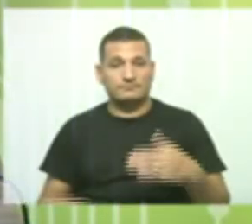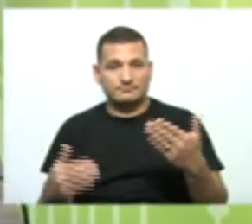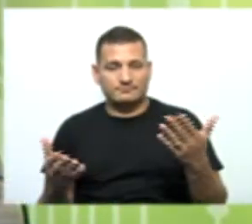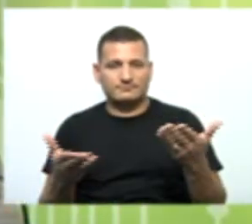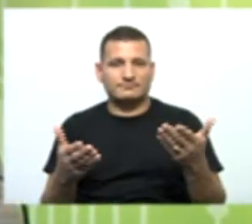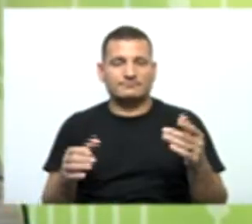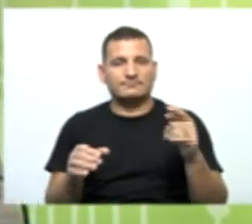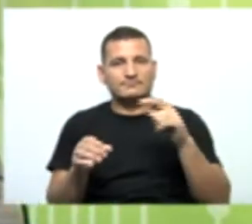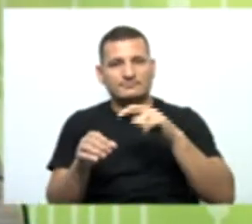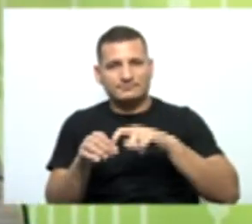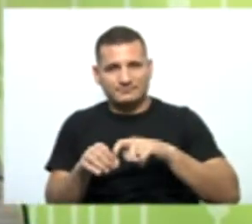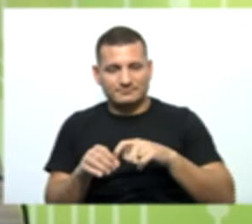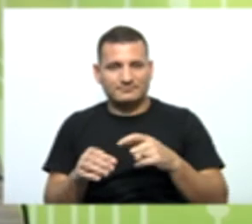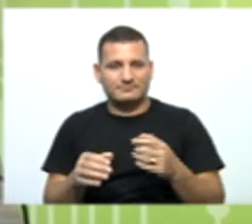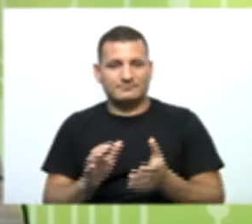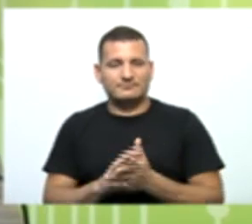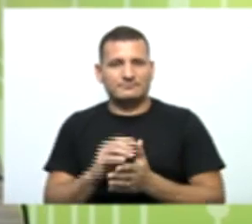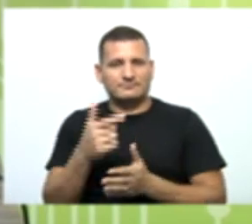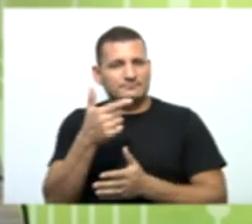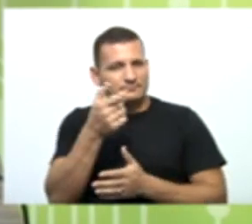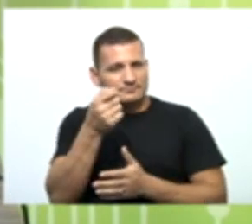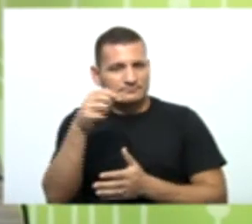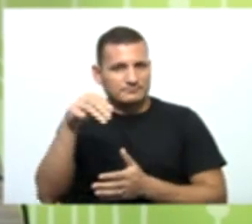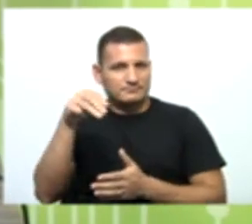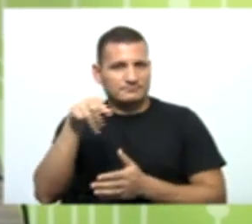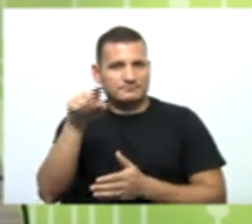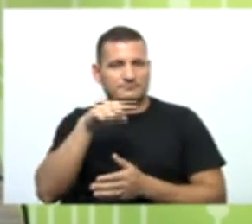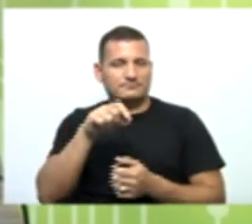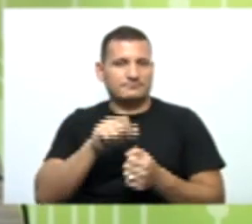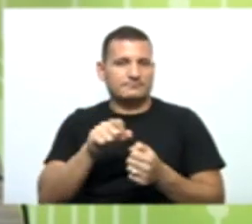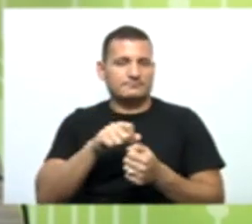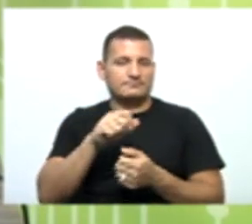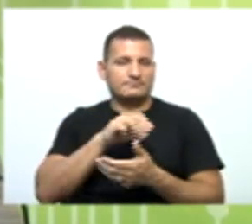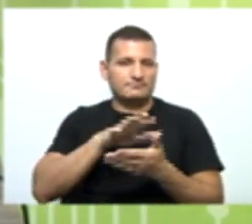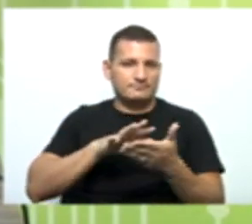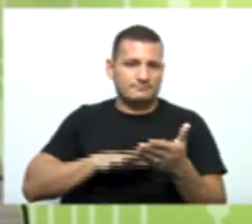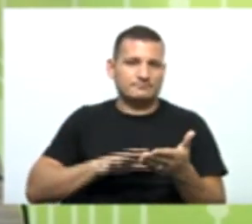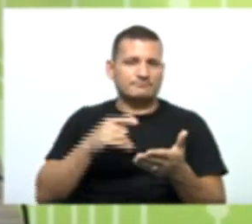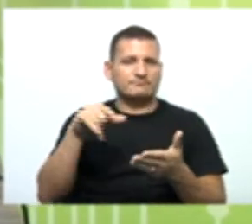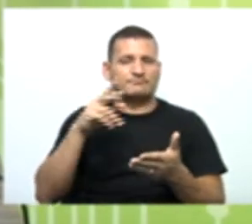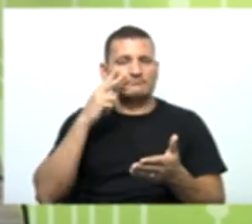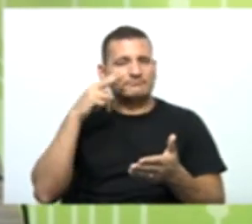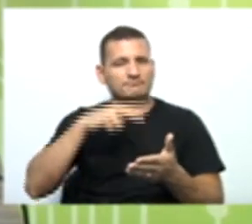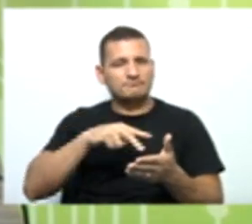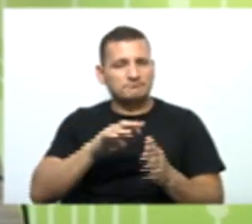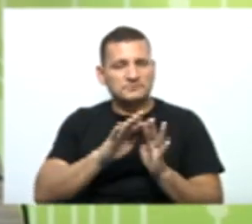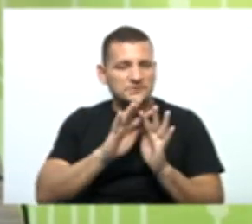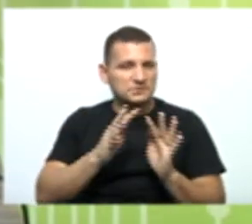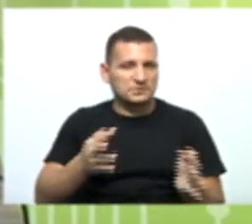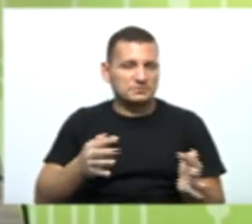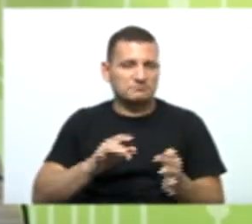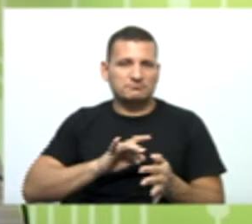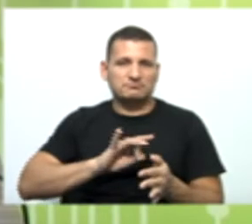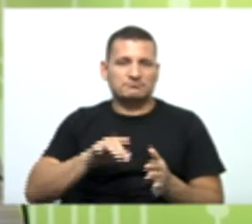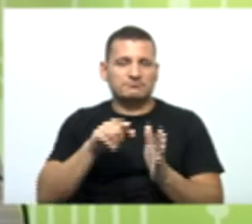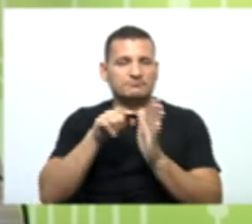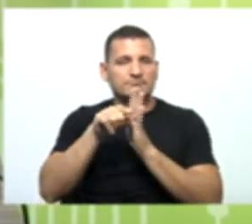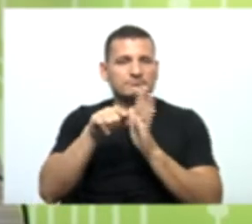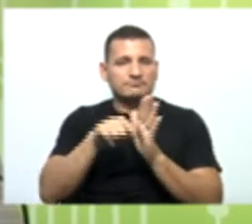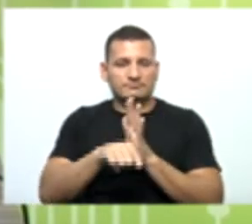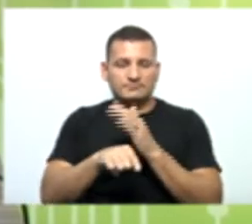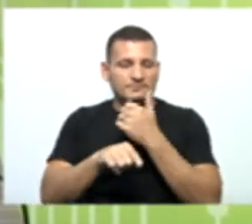estamos de volta. 20 minutinhos aí para vocês resolverem o exercício. Vocês viram que são questões bem simples, perguntando